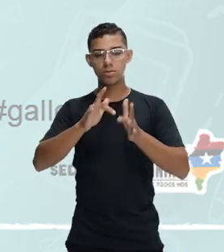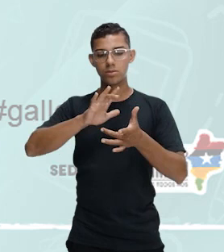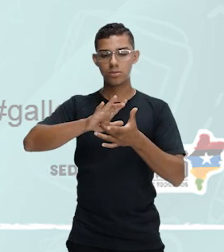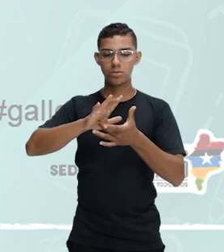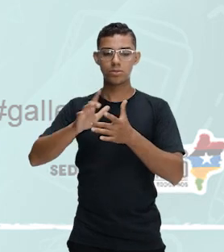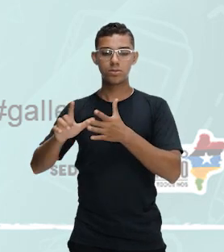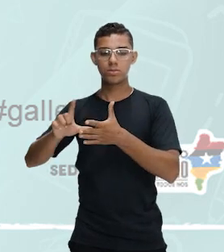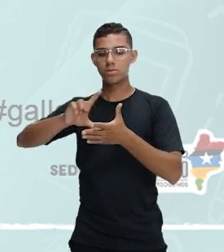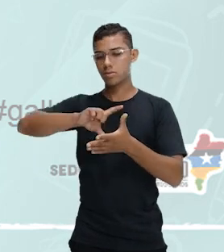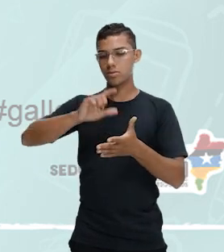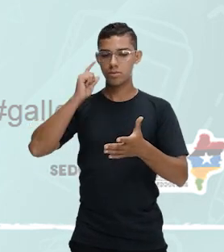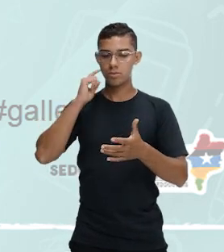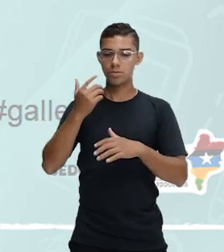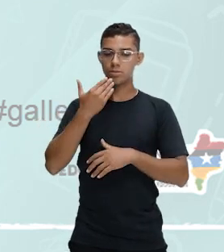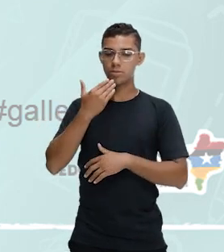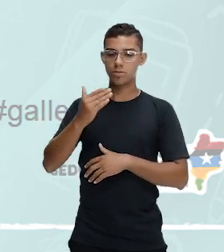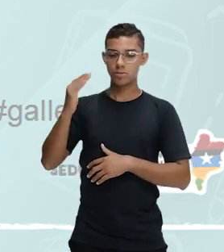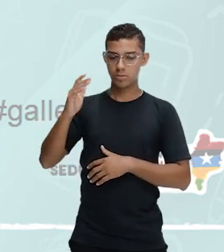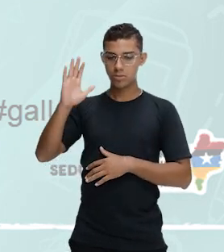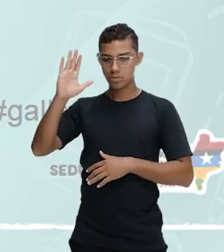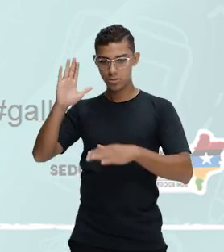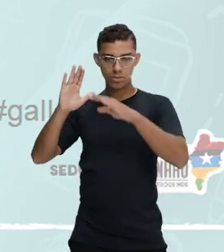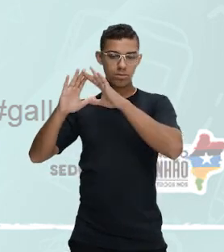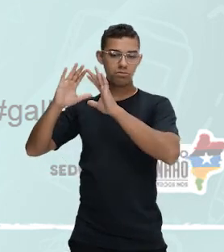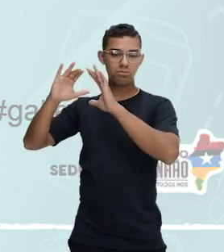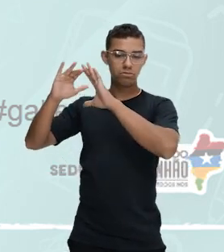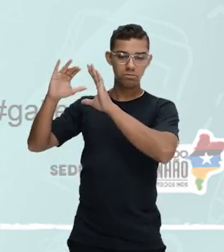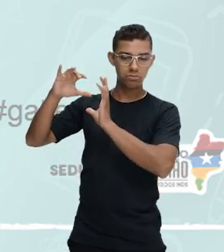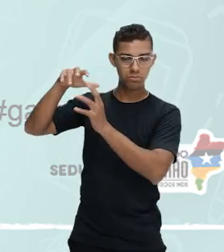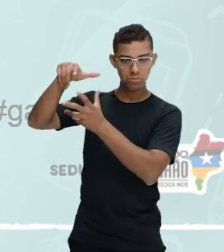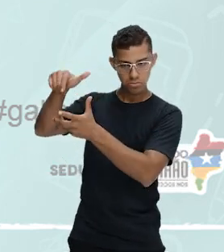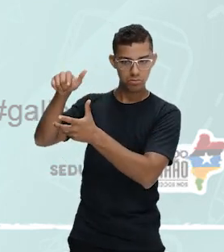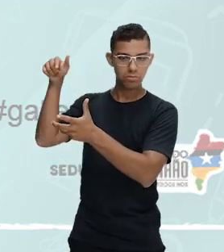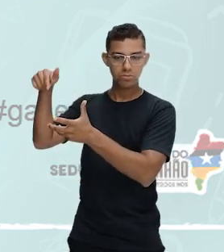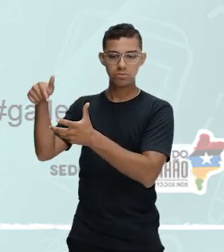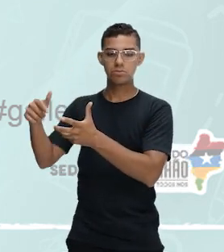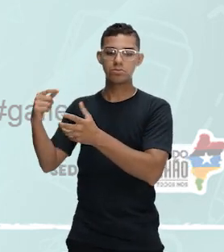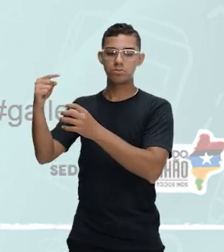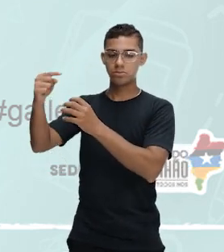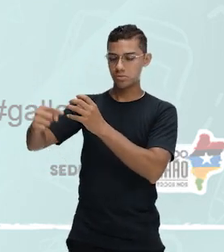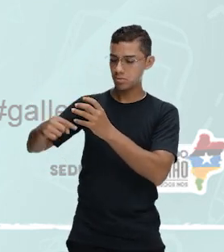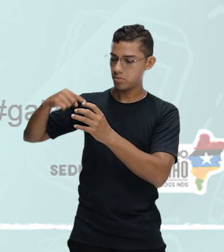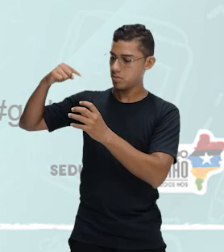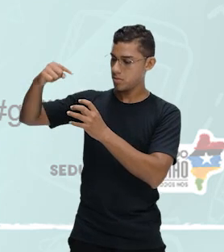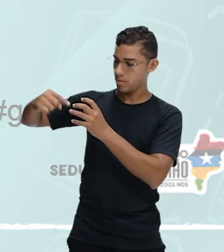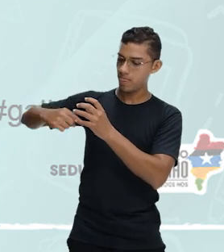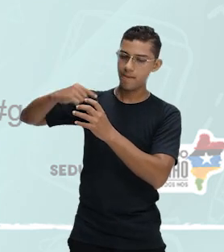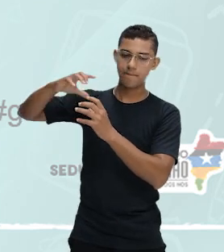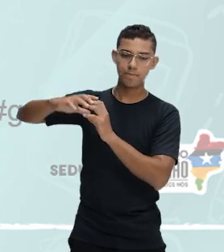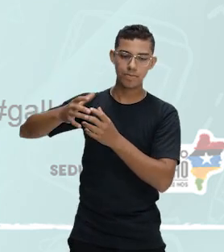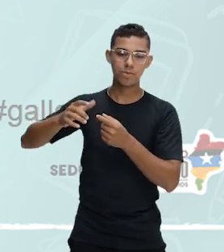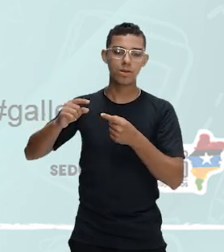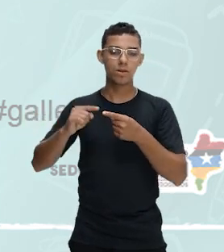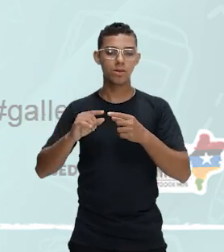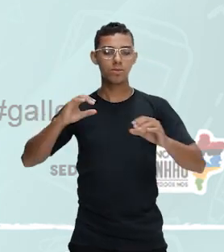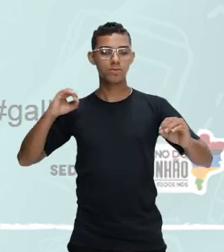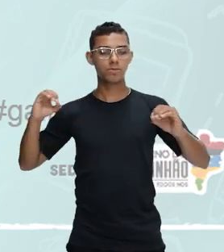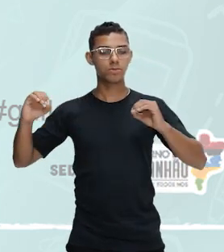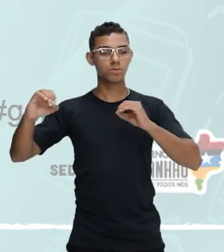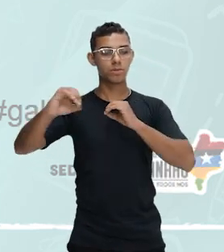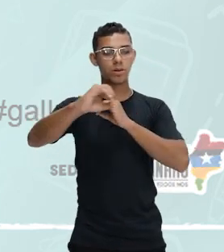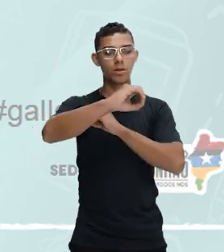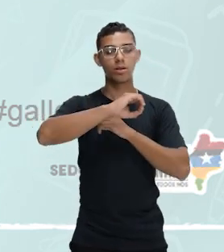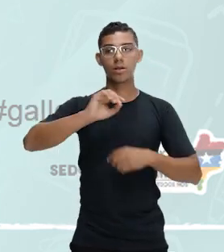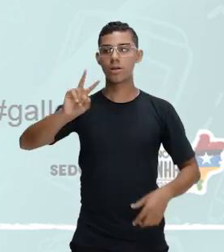propôs que a Terra gira, né, diariamente sobre seu próprio eixo e que Vênus e Mercúrio orbitam o Sol,